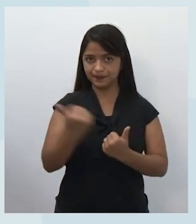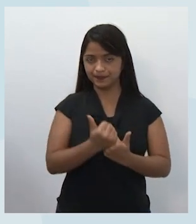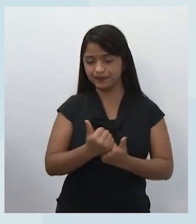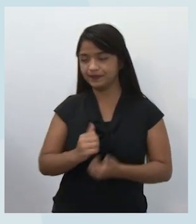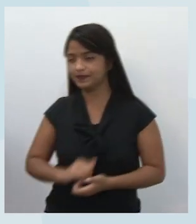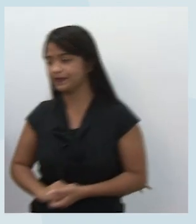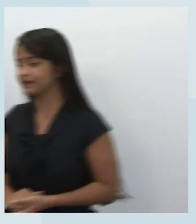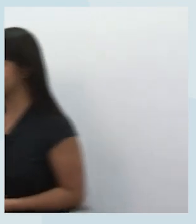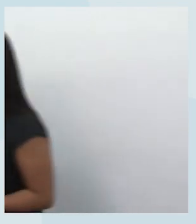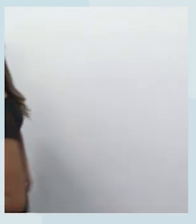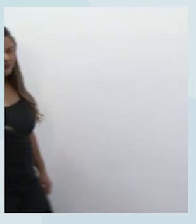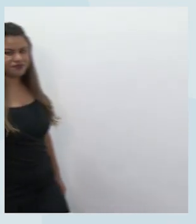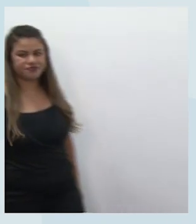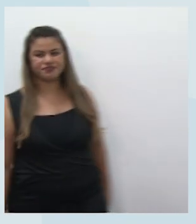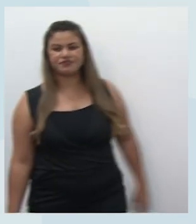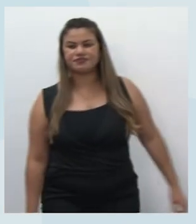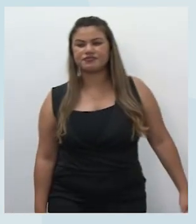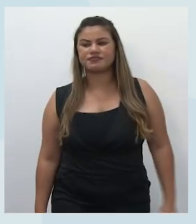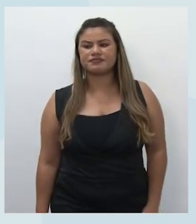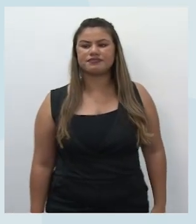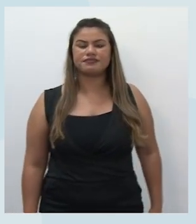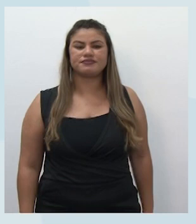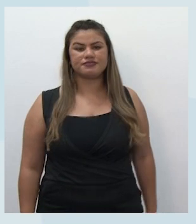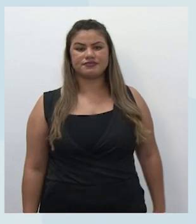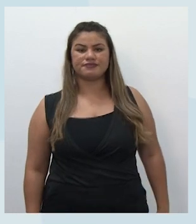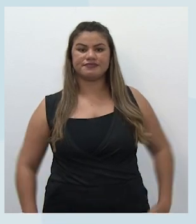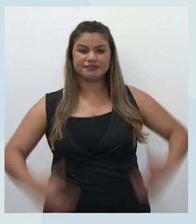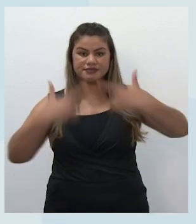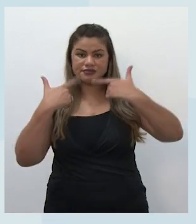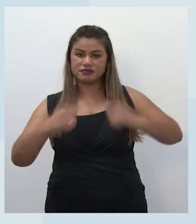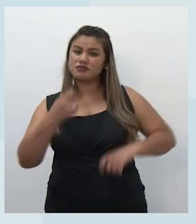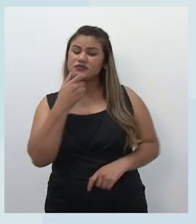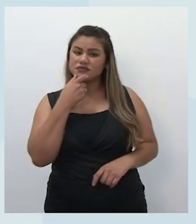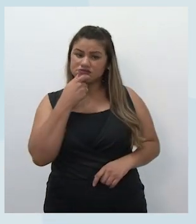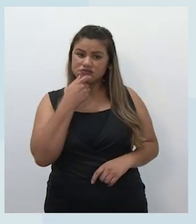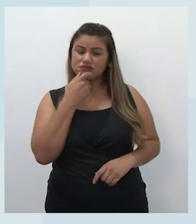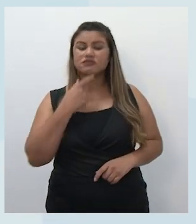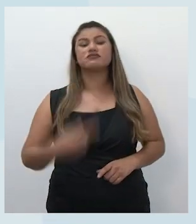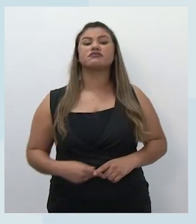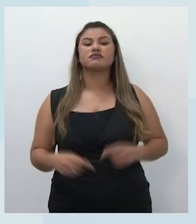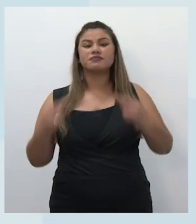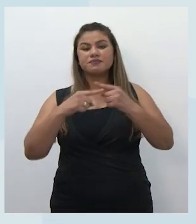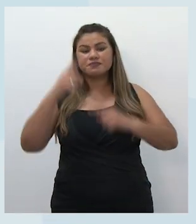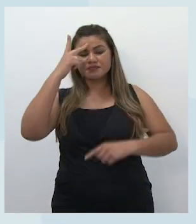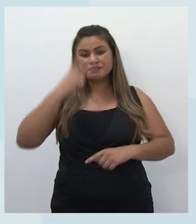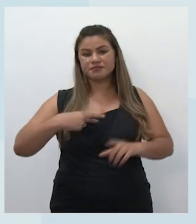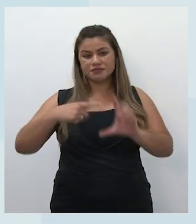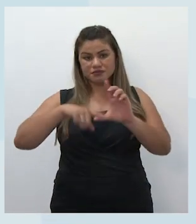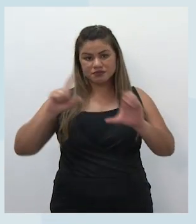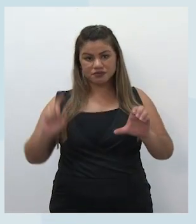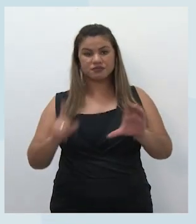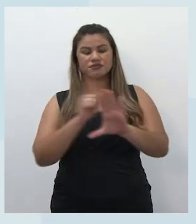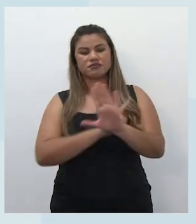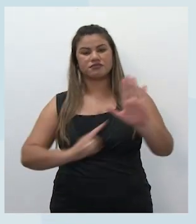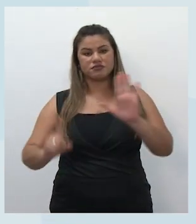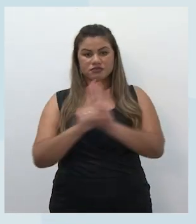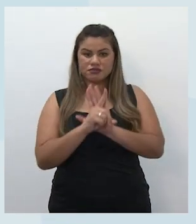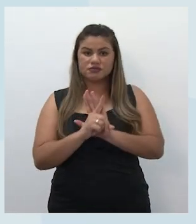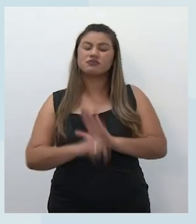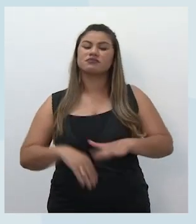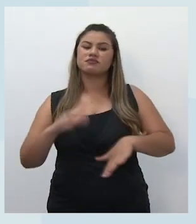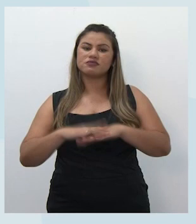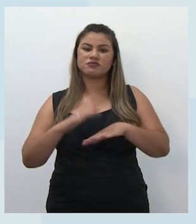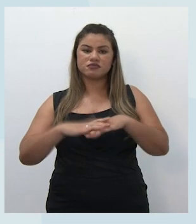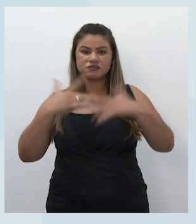A língua inglesa, ela está centrada na ampliação da autonomia, do protagonismo e na autoria das práticas de